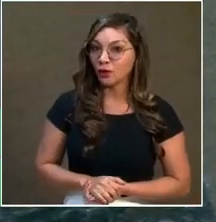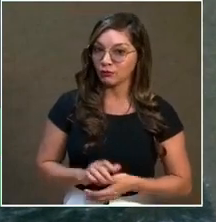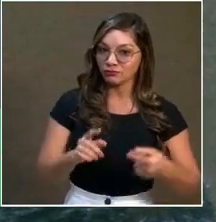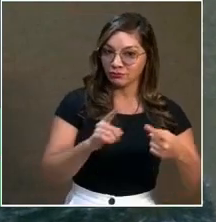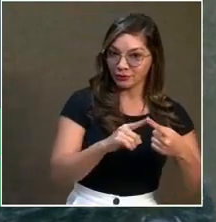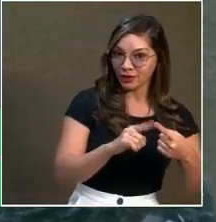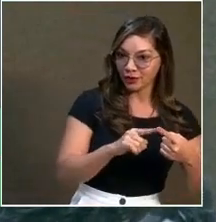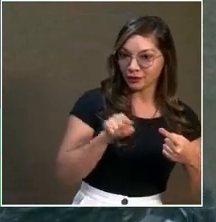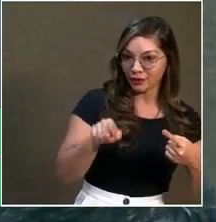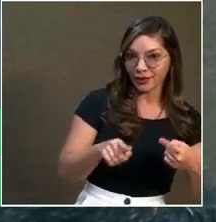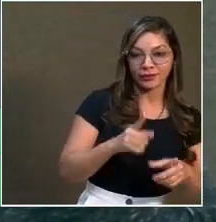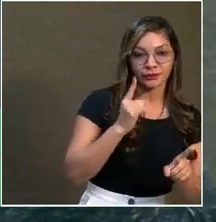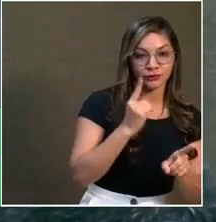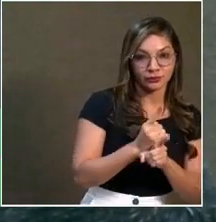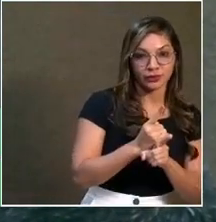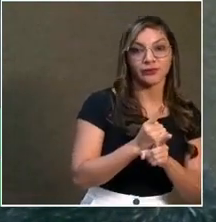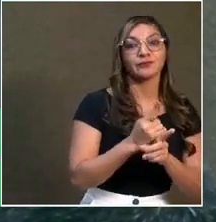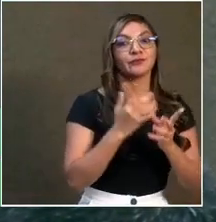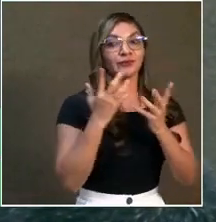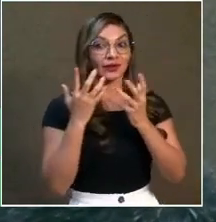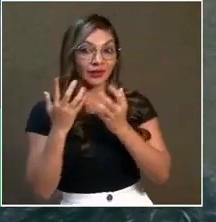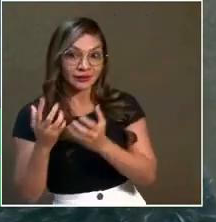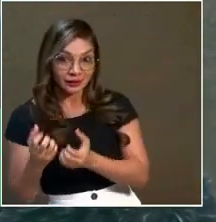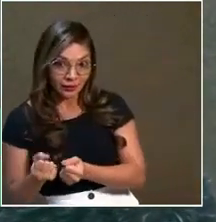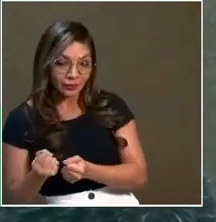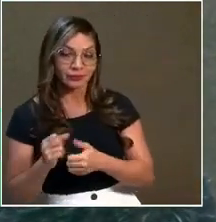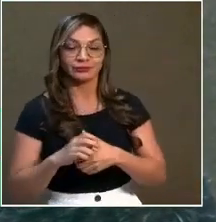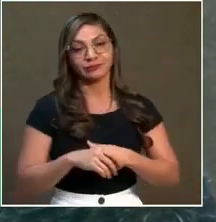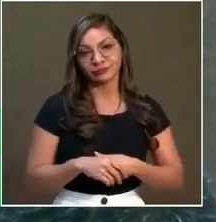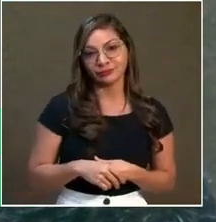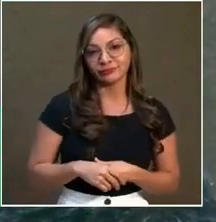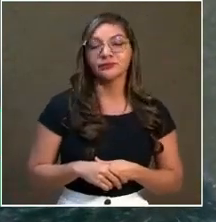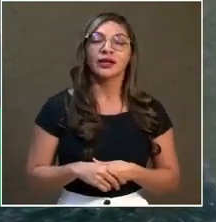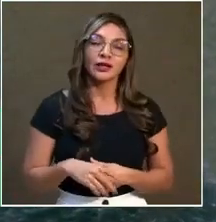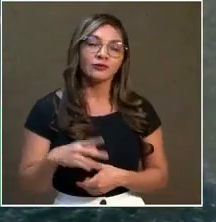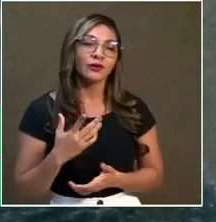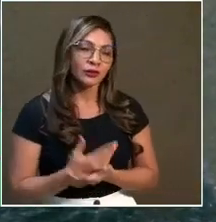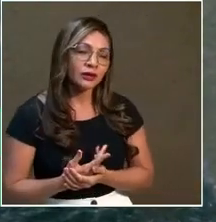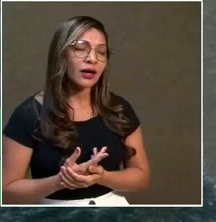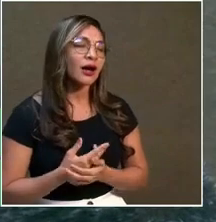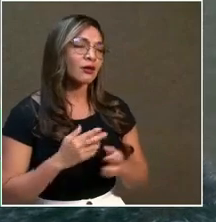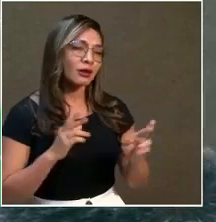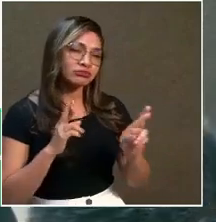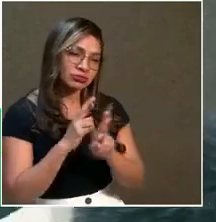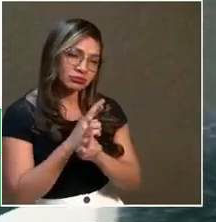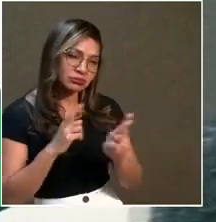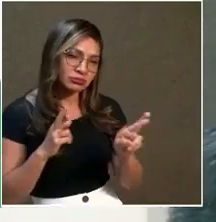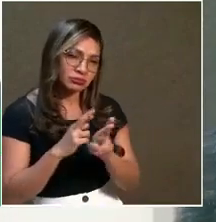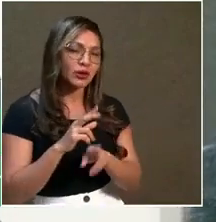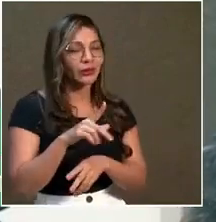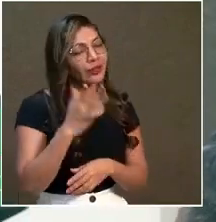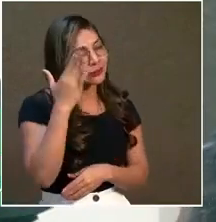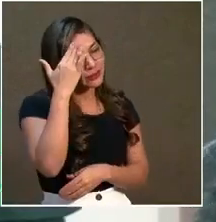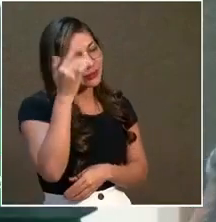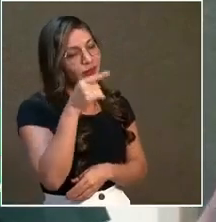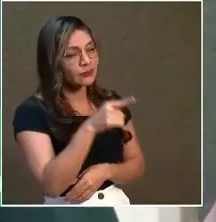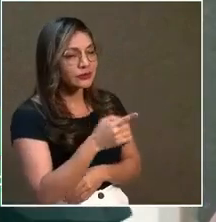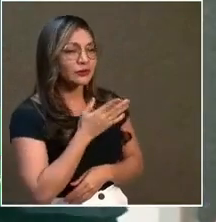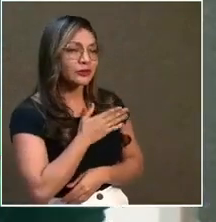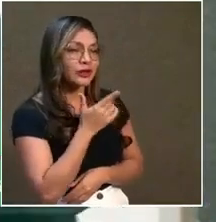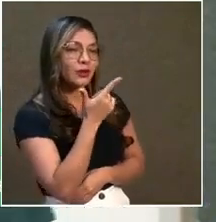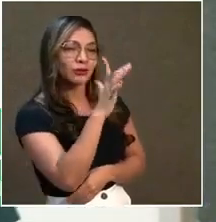segundo. Ele aceitou, ele falou que iria reconquistar, mesmo ela falando que gostava de outra pessoa, que ele